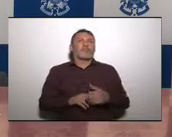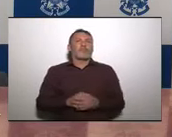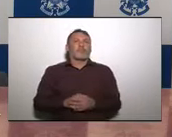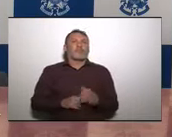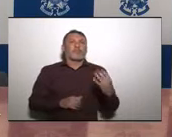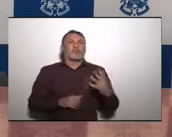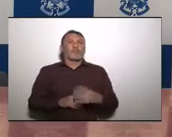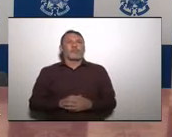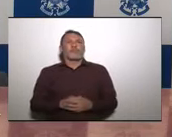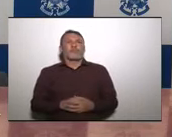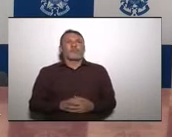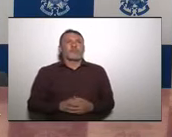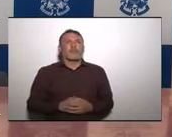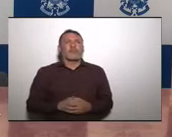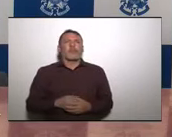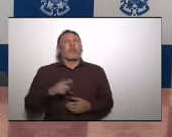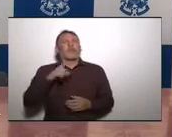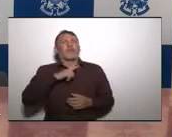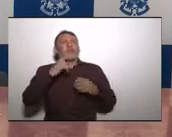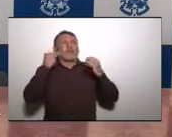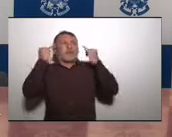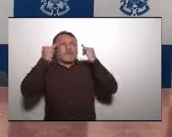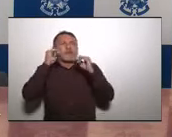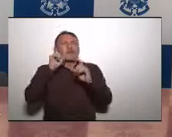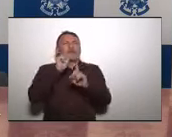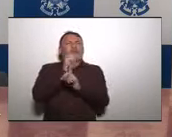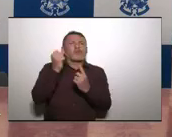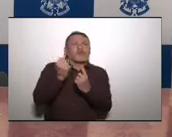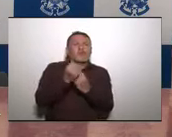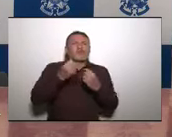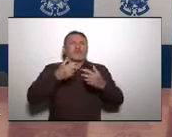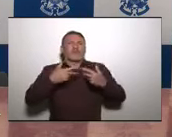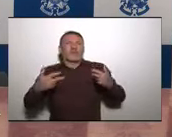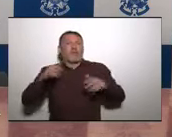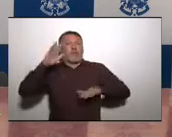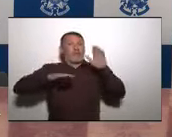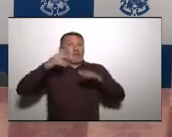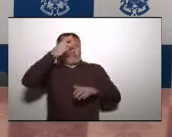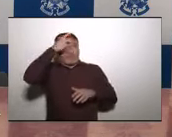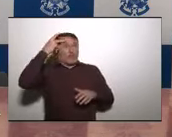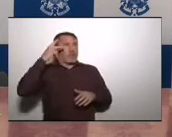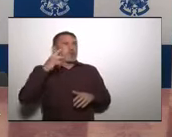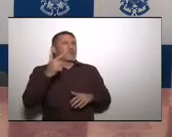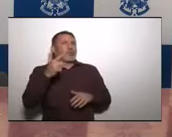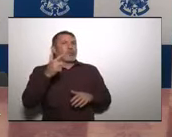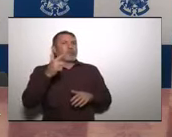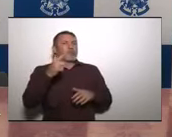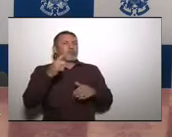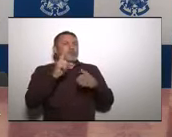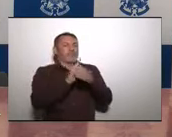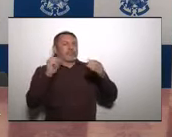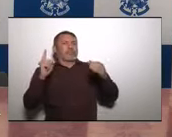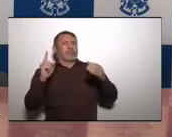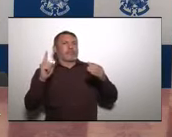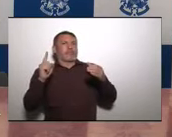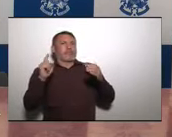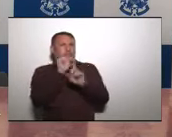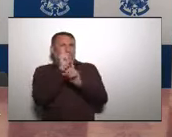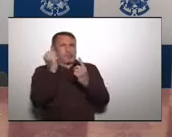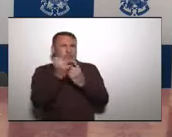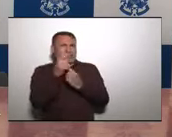o desrespeito às restrições sociais, muitas pessoas não levando a sério, de fato, o isolamento, esse número aumentou, vocês